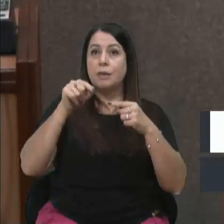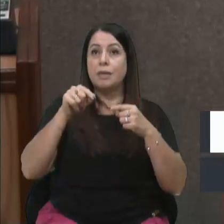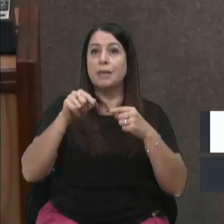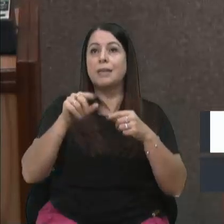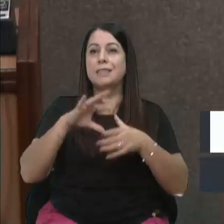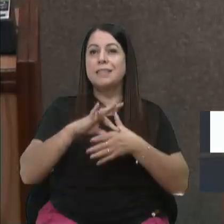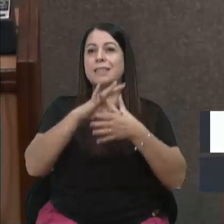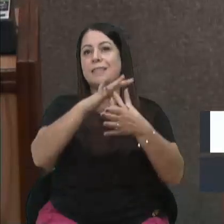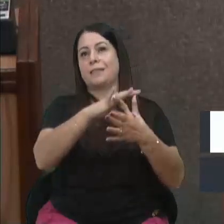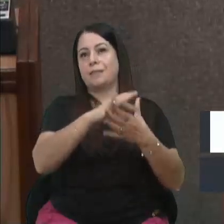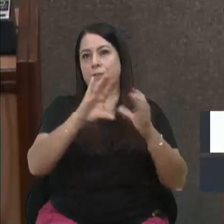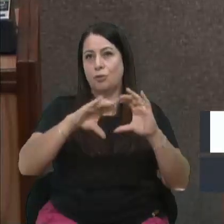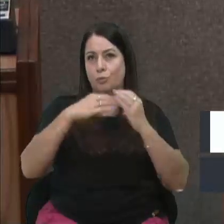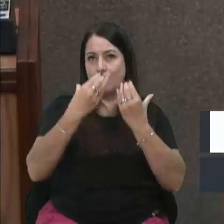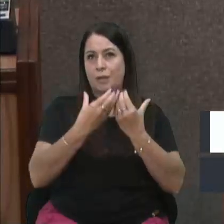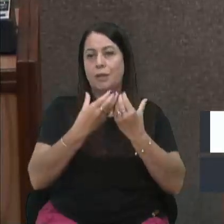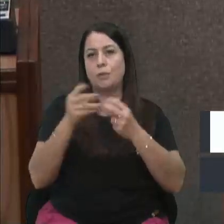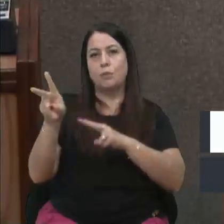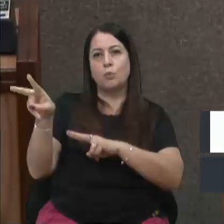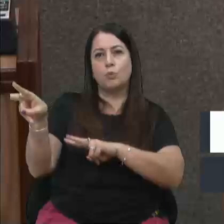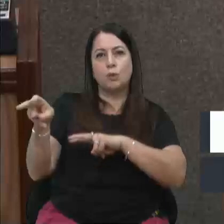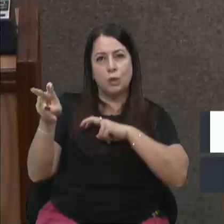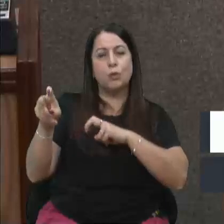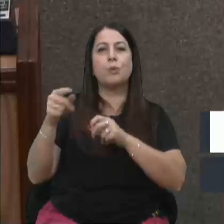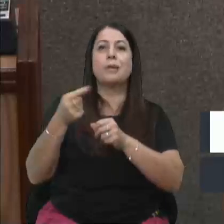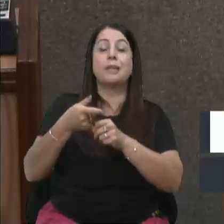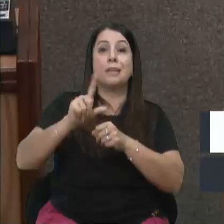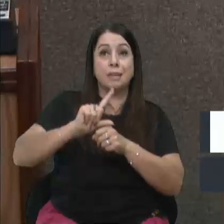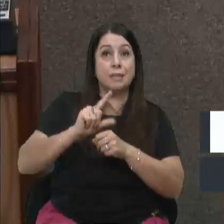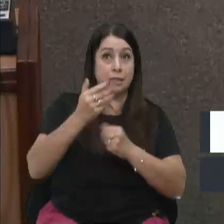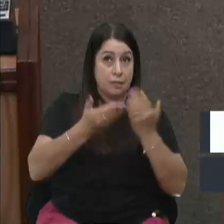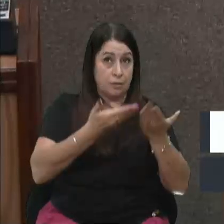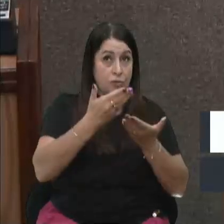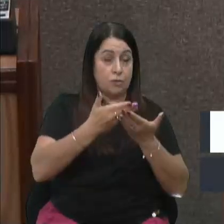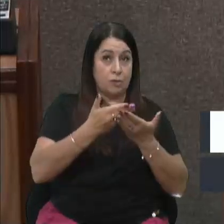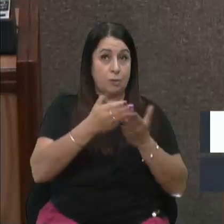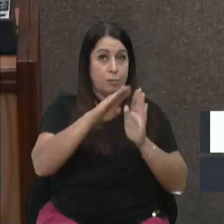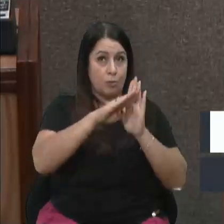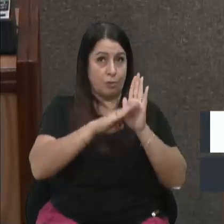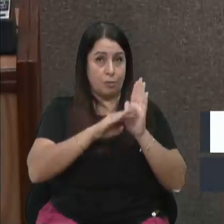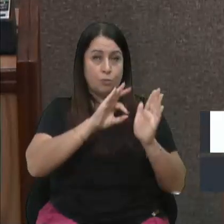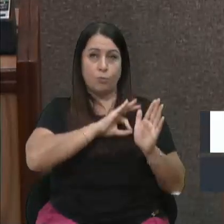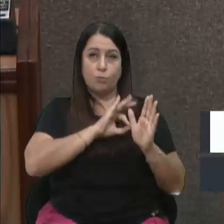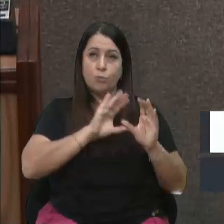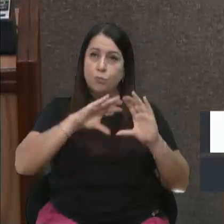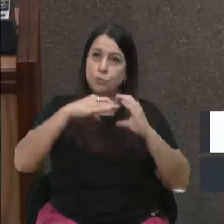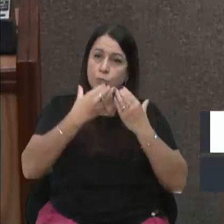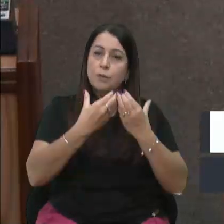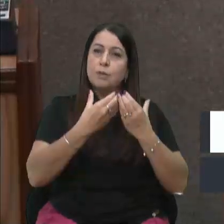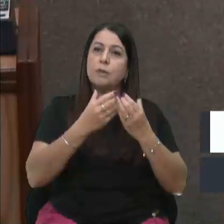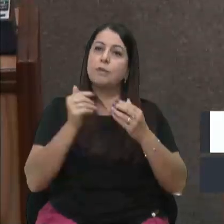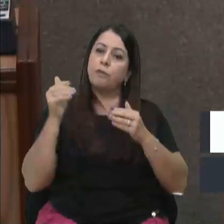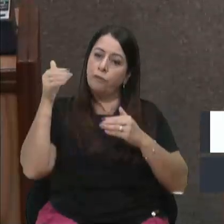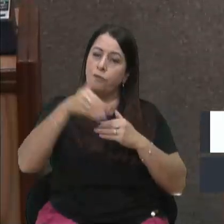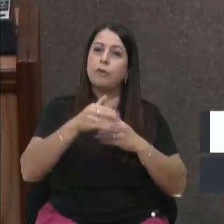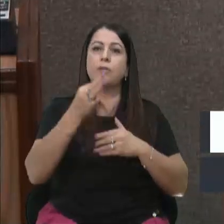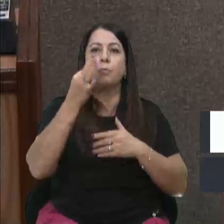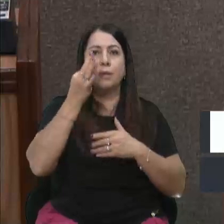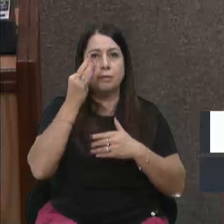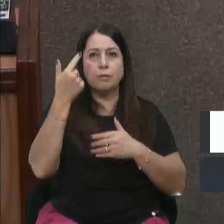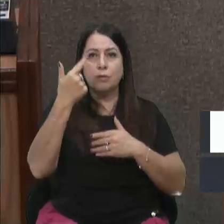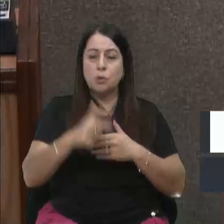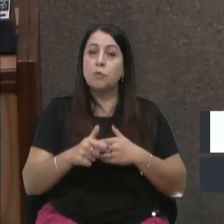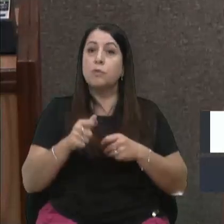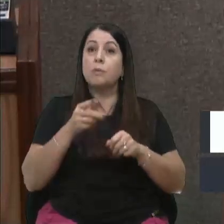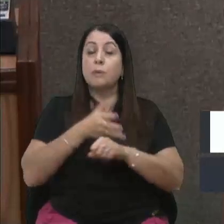as lideranças das comunidades do interior que eram atendidas pelos programas de policiamento comunitário se façam presentes,